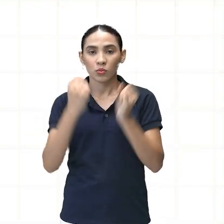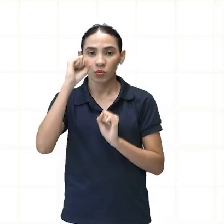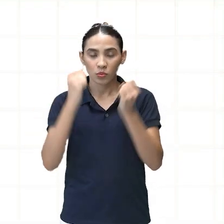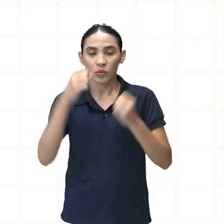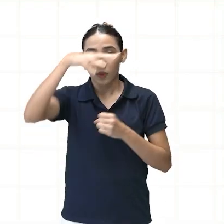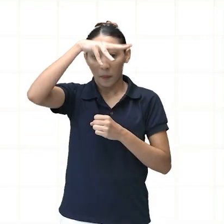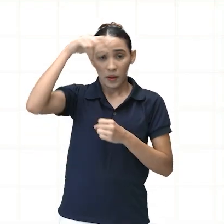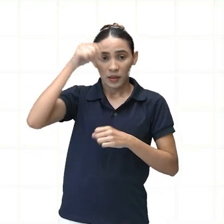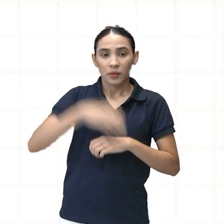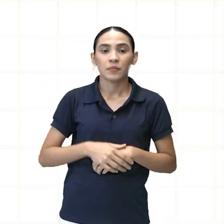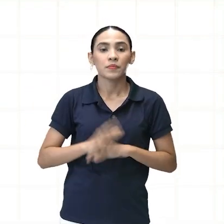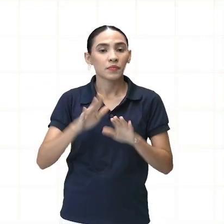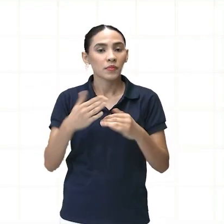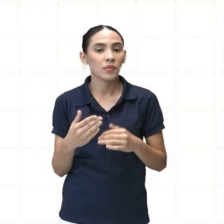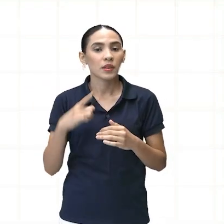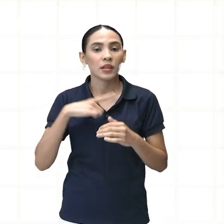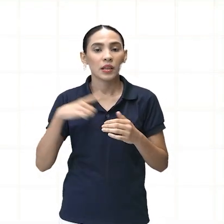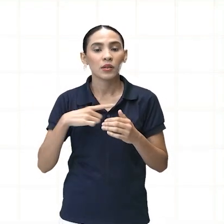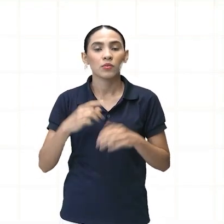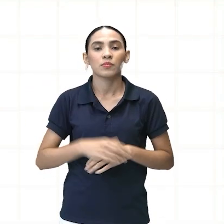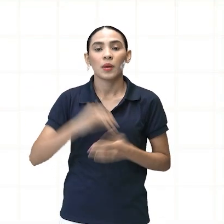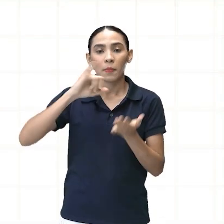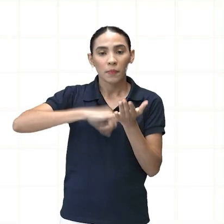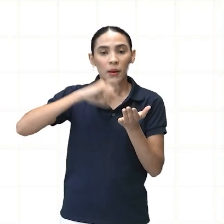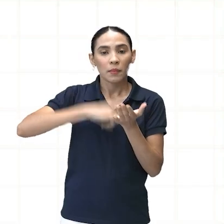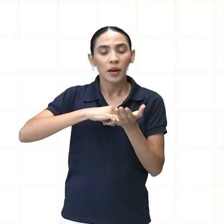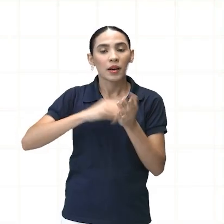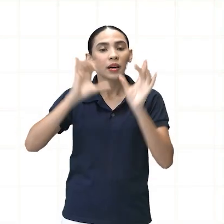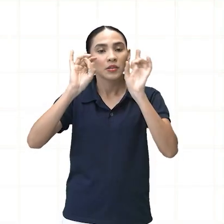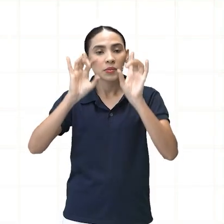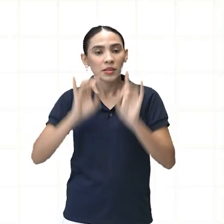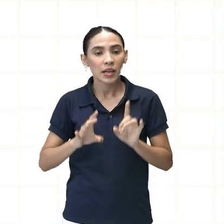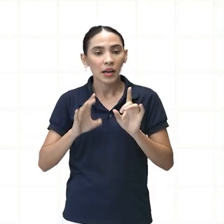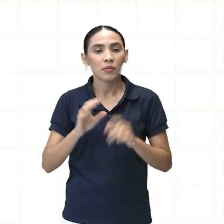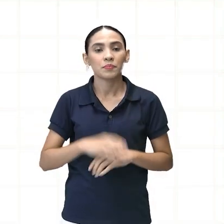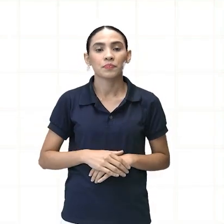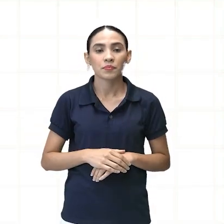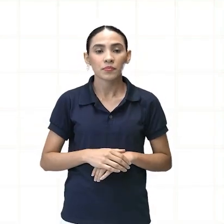Manaus. A existência ali de incentivos fiscais especiais,